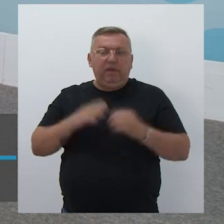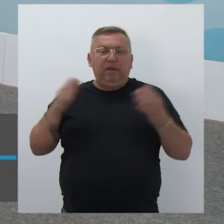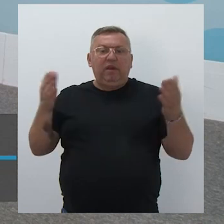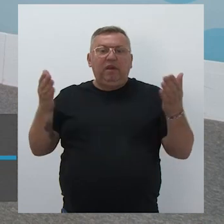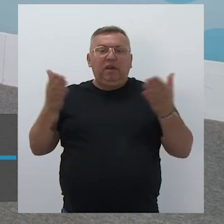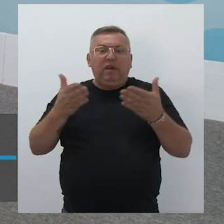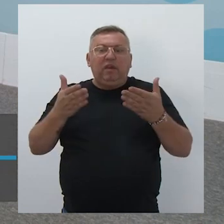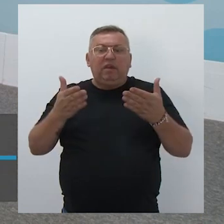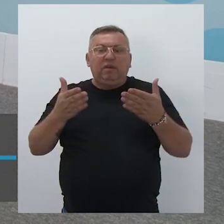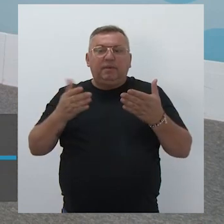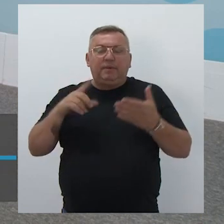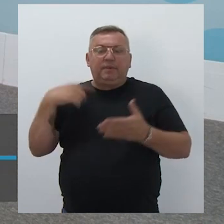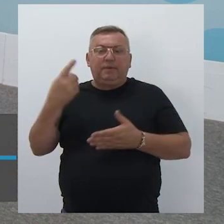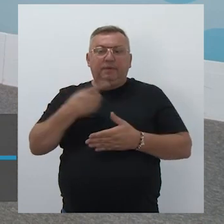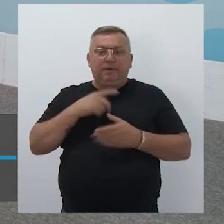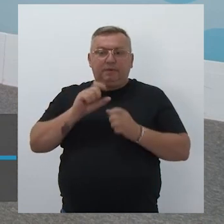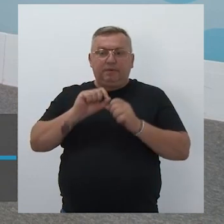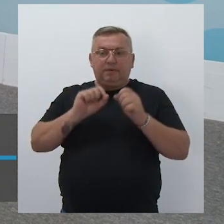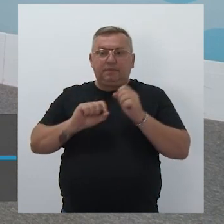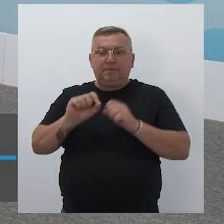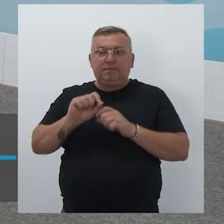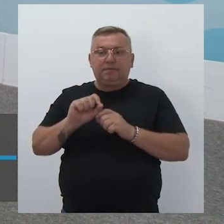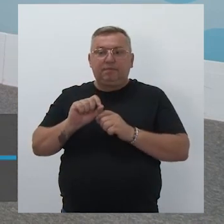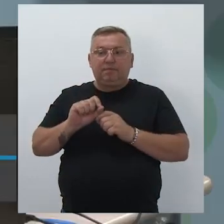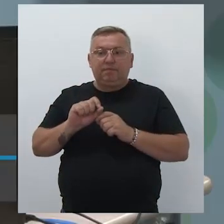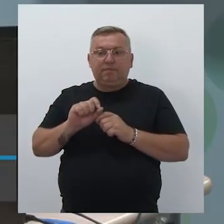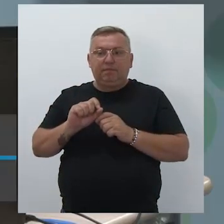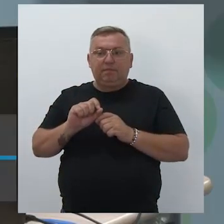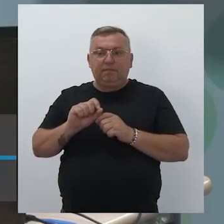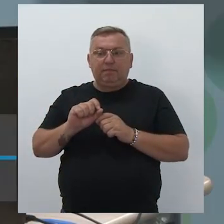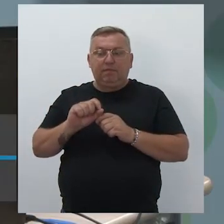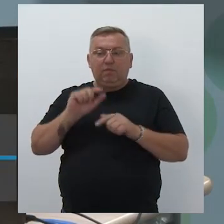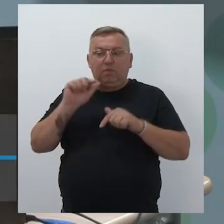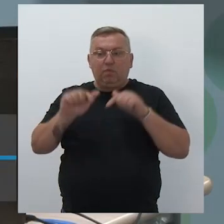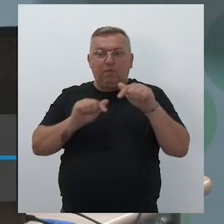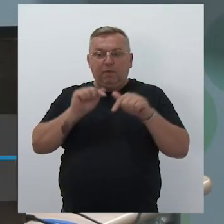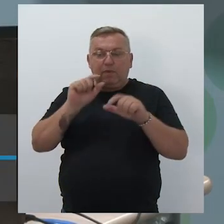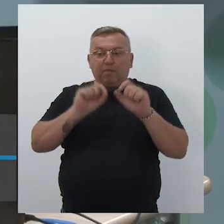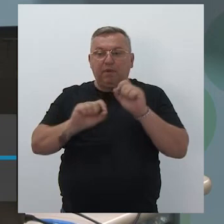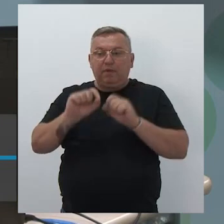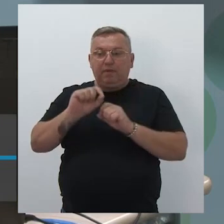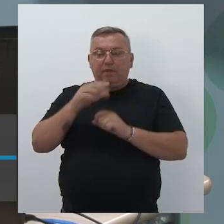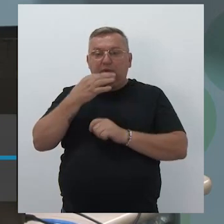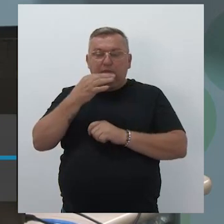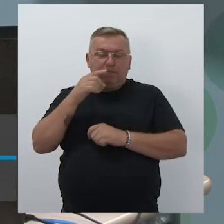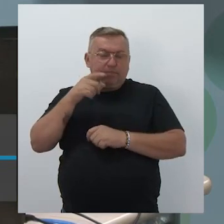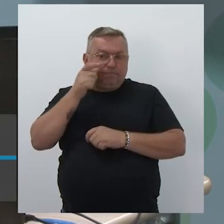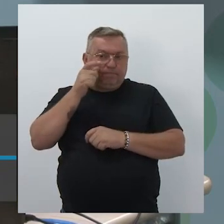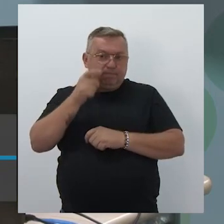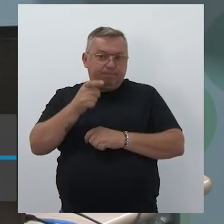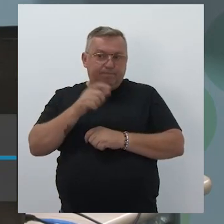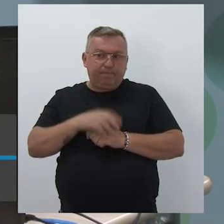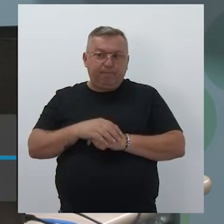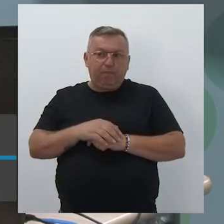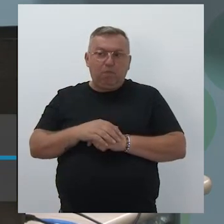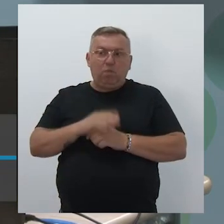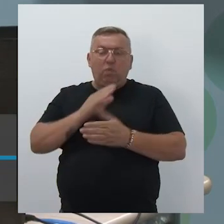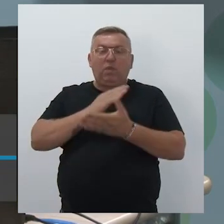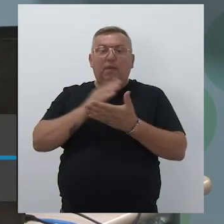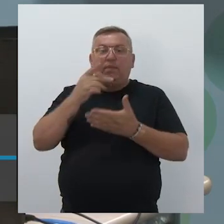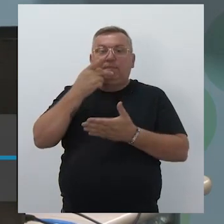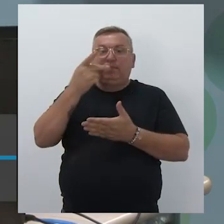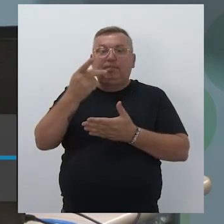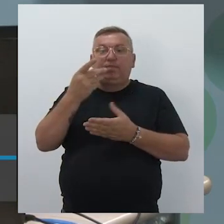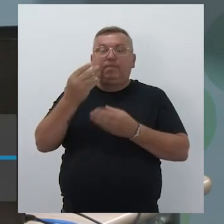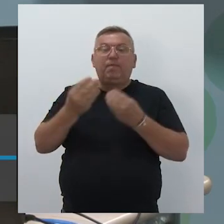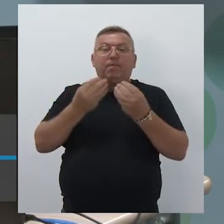Agora, eu vou fazer um trabalho aqui, que eu acho que é interessante a gente começar a falar de